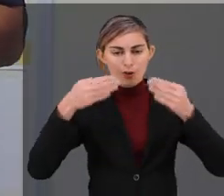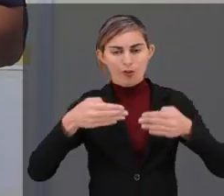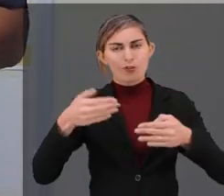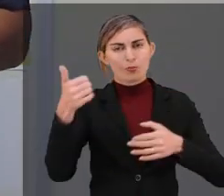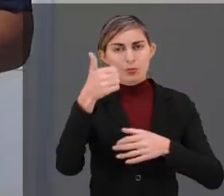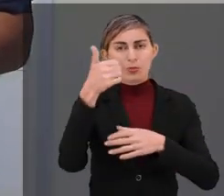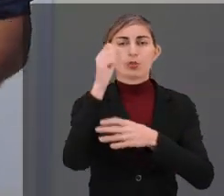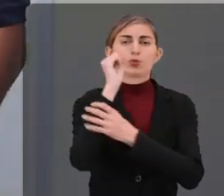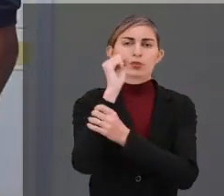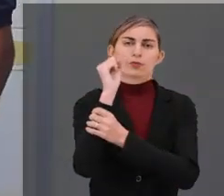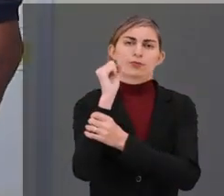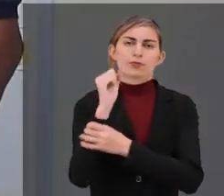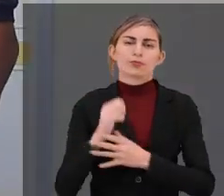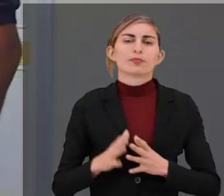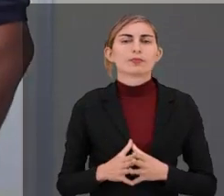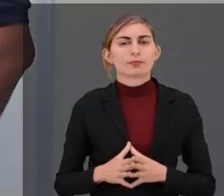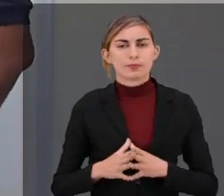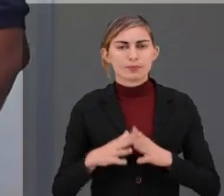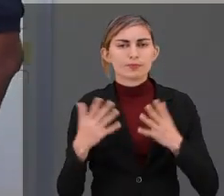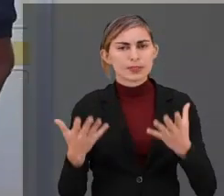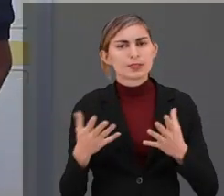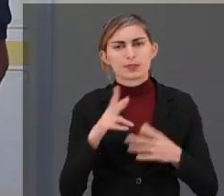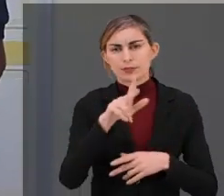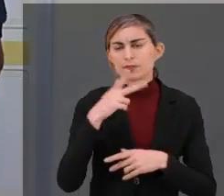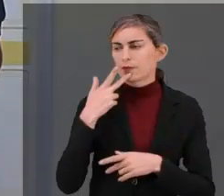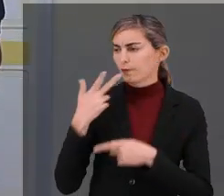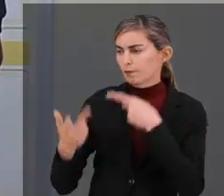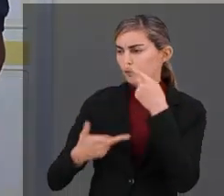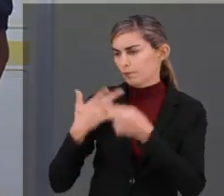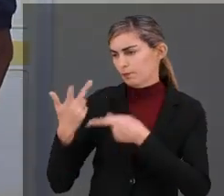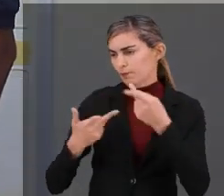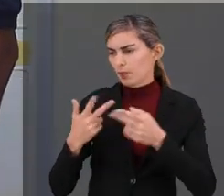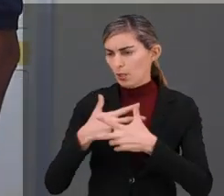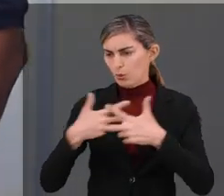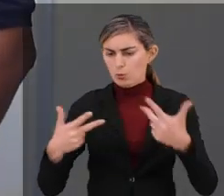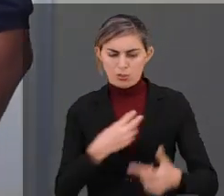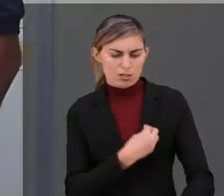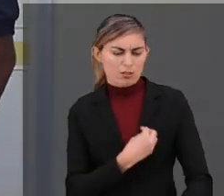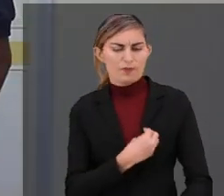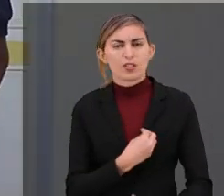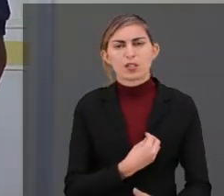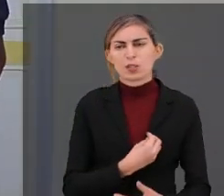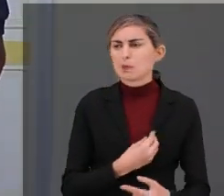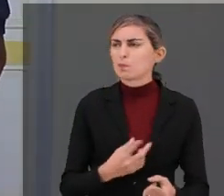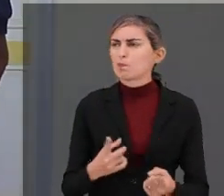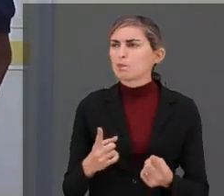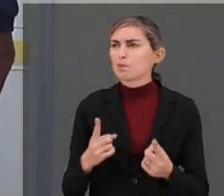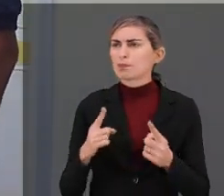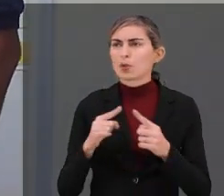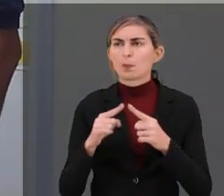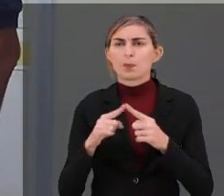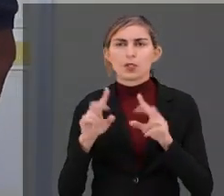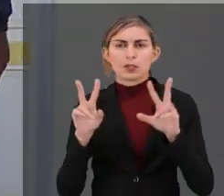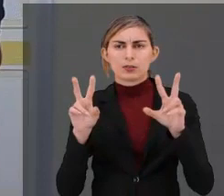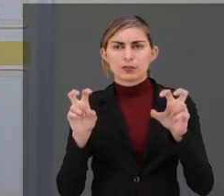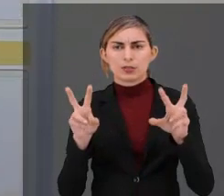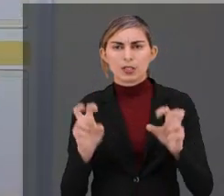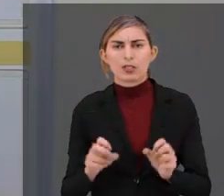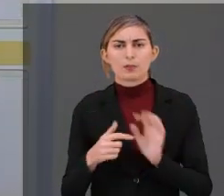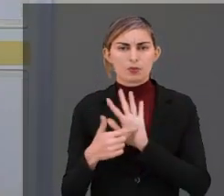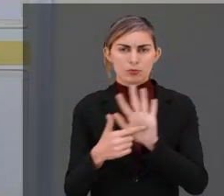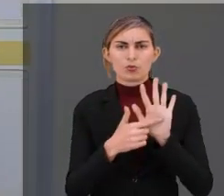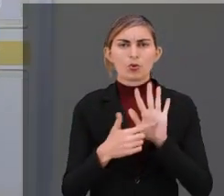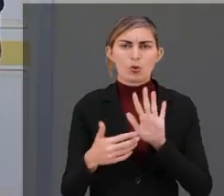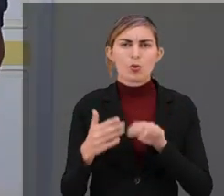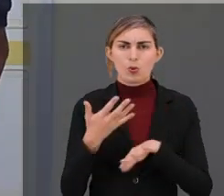à segurança. E, Sandoval, quando você fala dessa questão da qualidade de vida, bate muito num questionamento que a gente aborda na